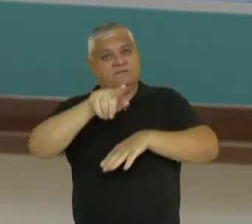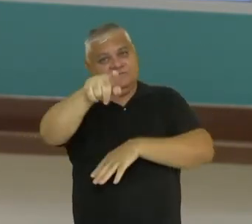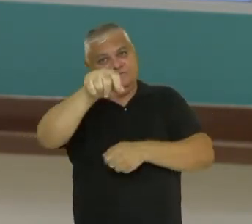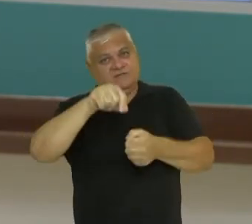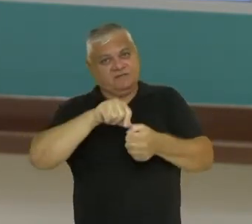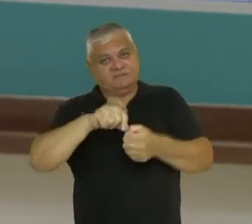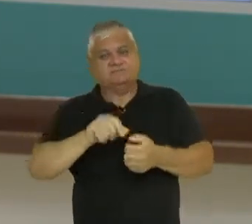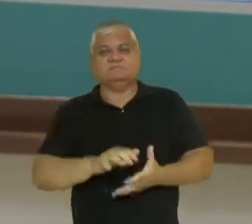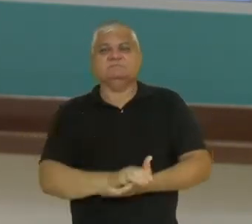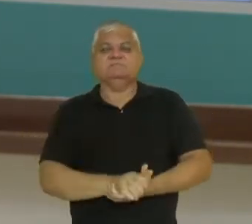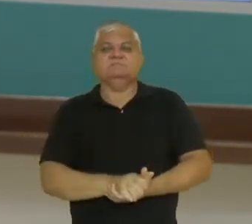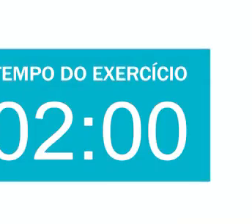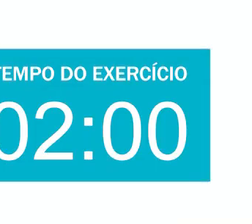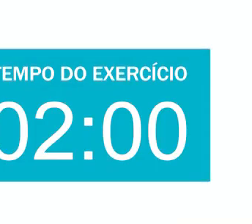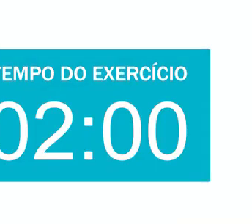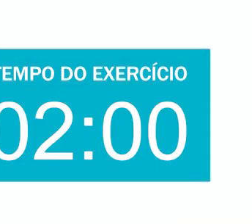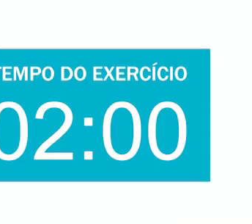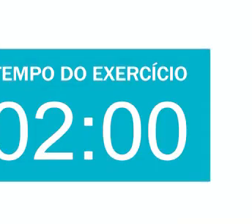vocês.